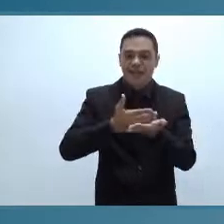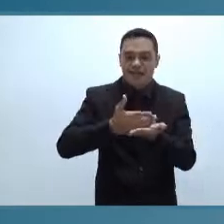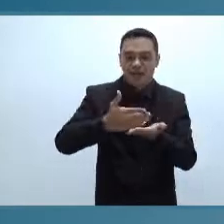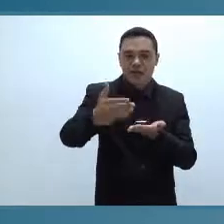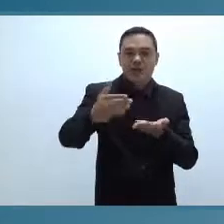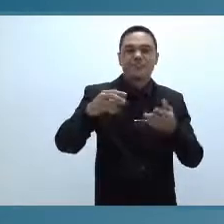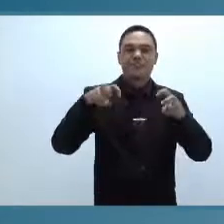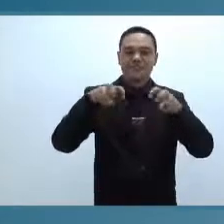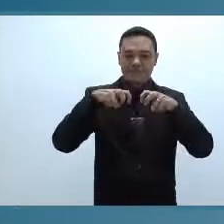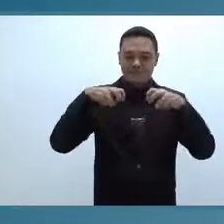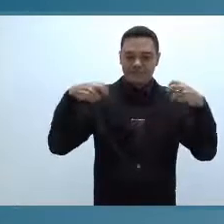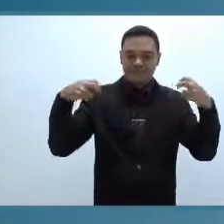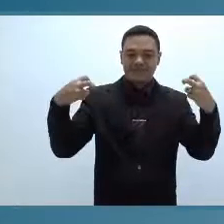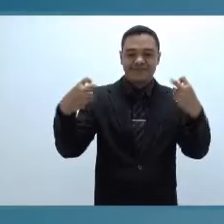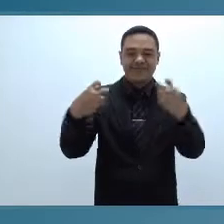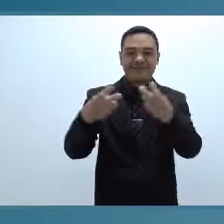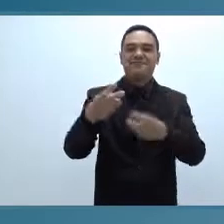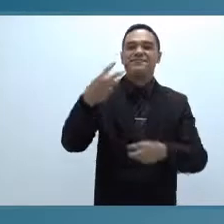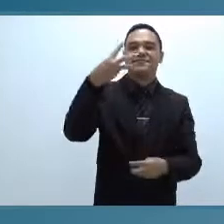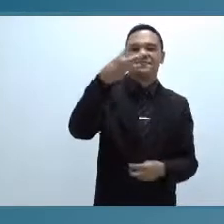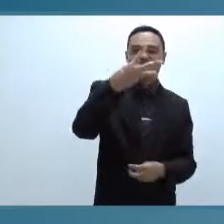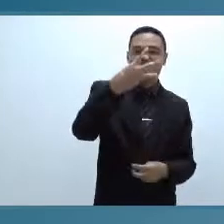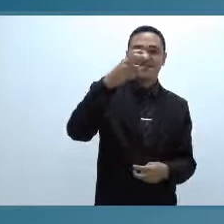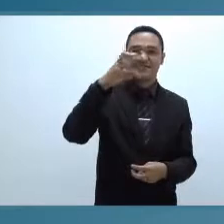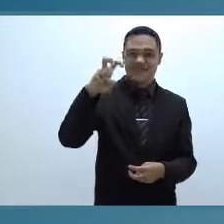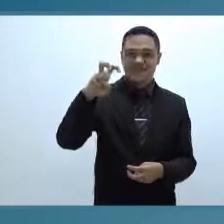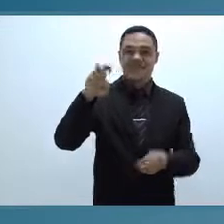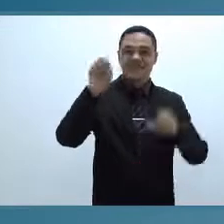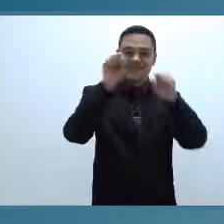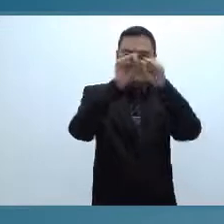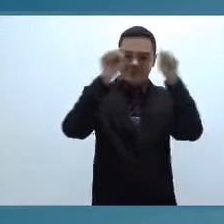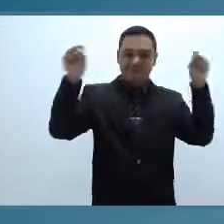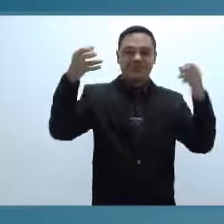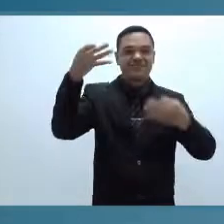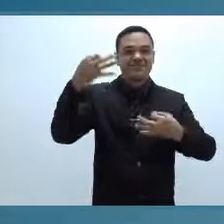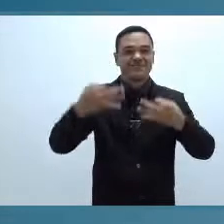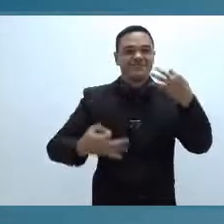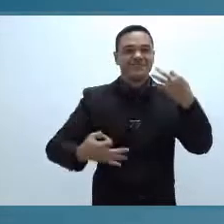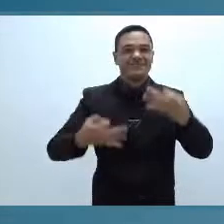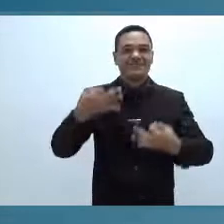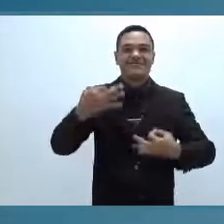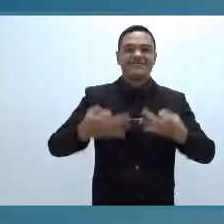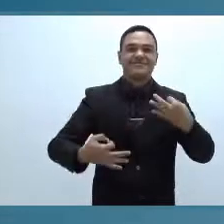a 35ª sessão ordinária do Tribunal Pleno.